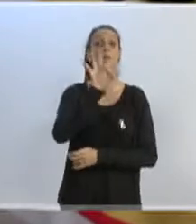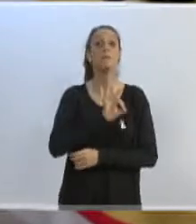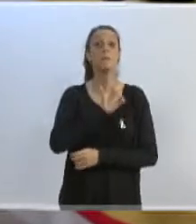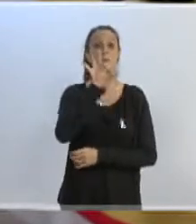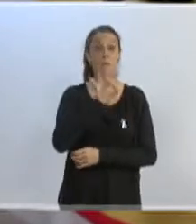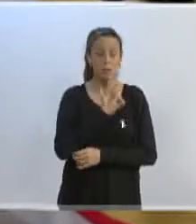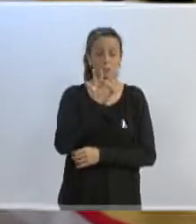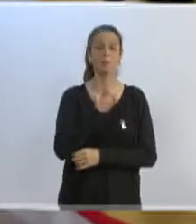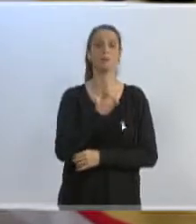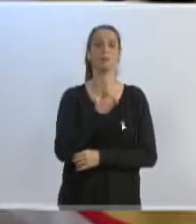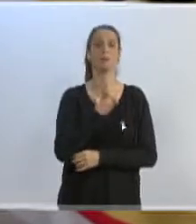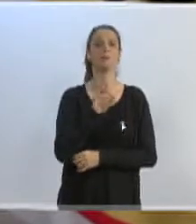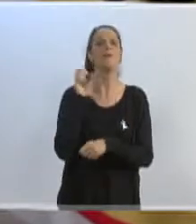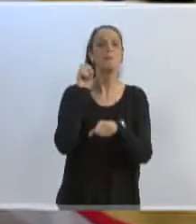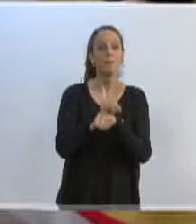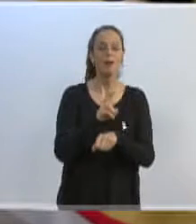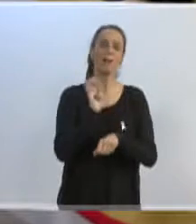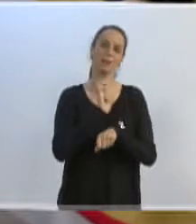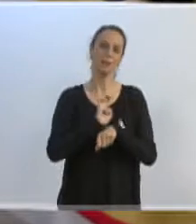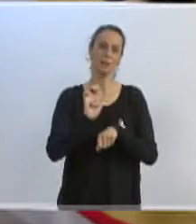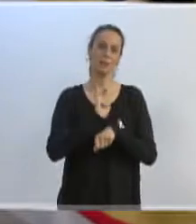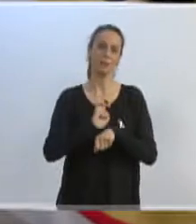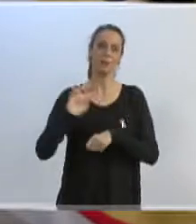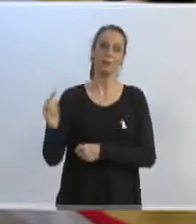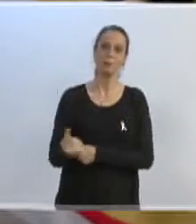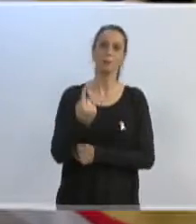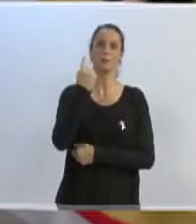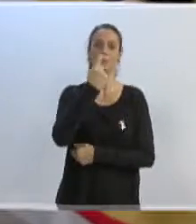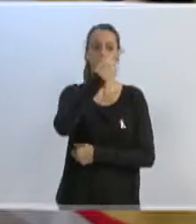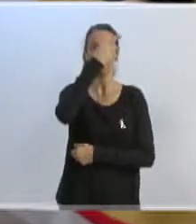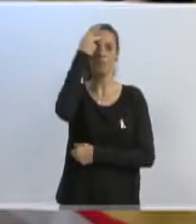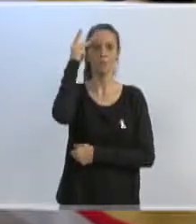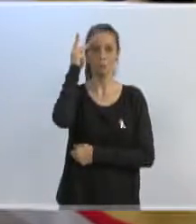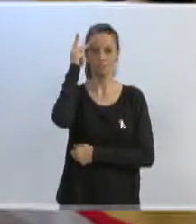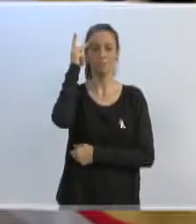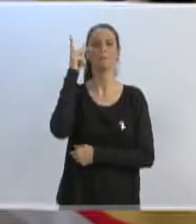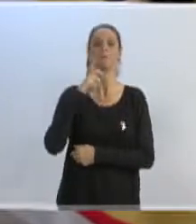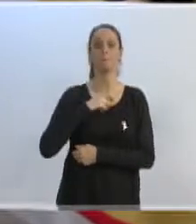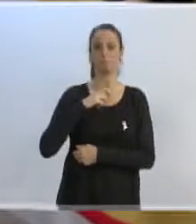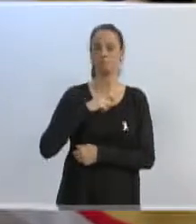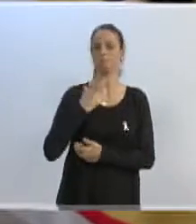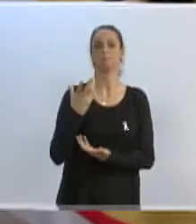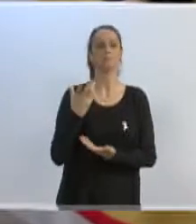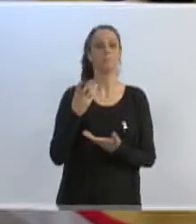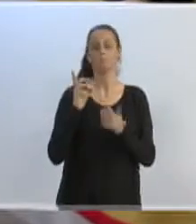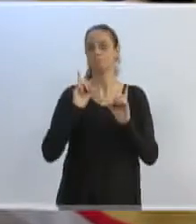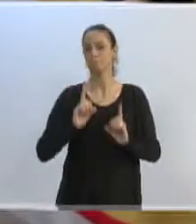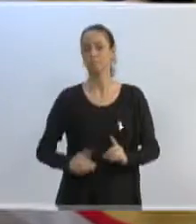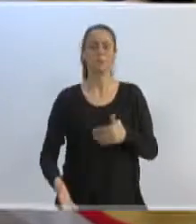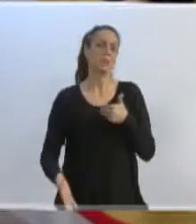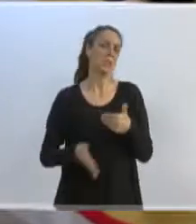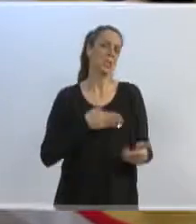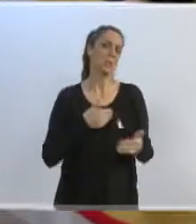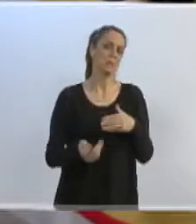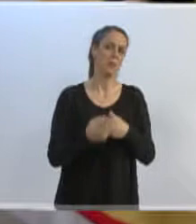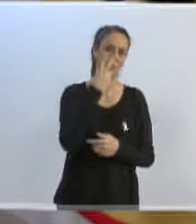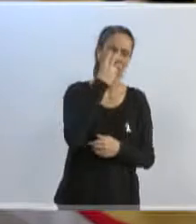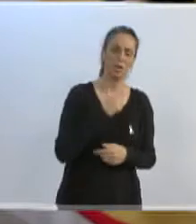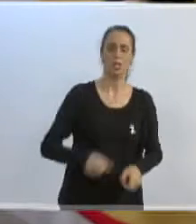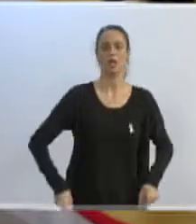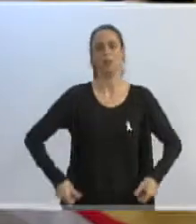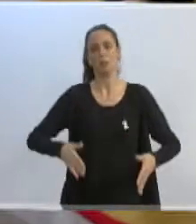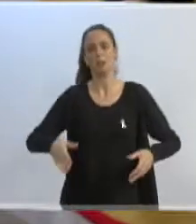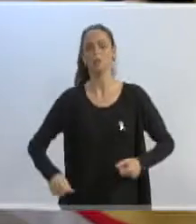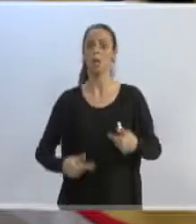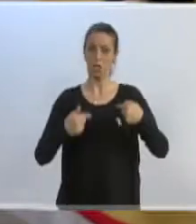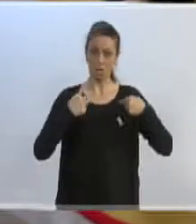seus espaços de estagiário, uma pessoa com deficiência. Tanto faz cadeirante ou com deficiente visual. E o vereador Becker